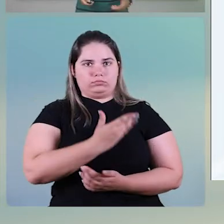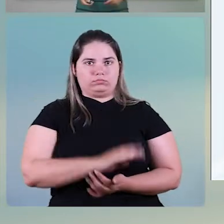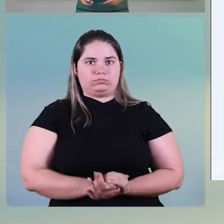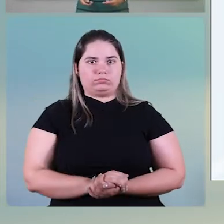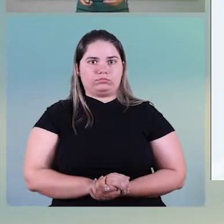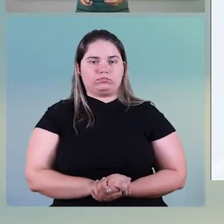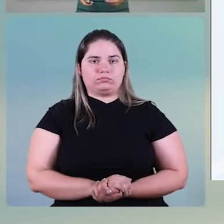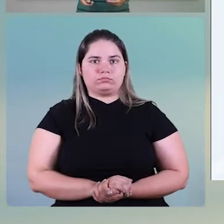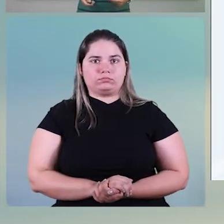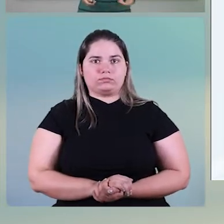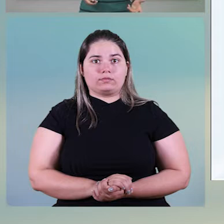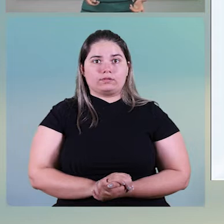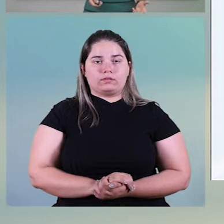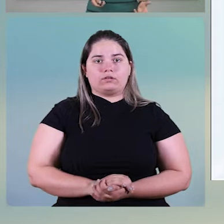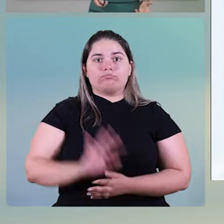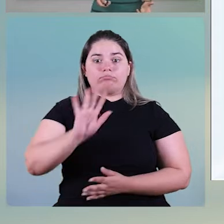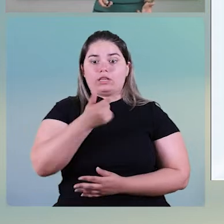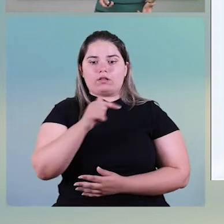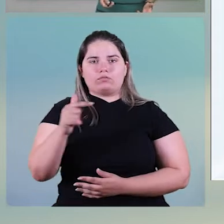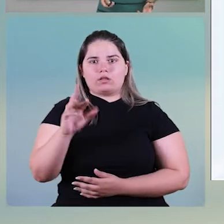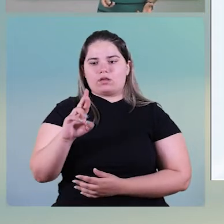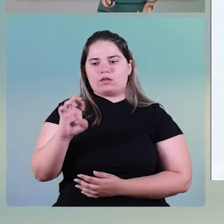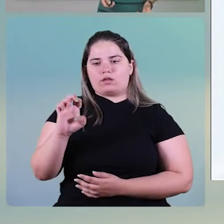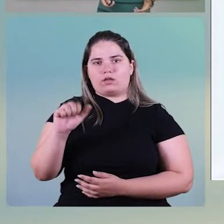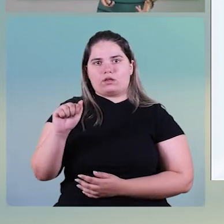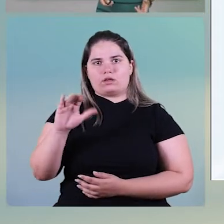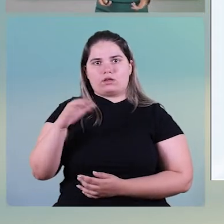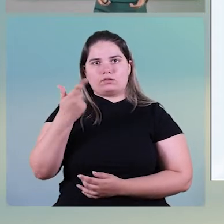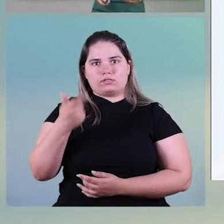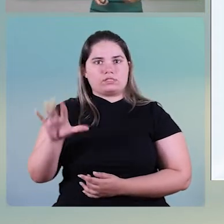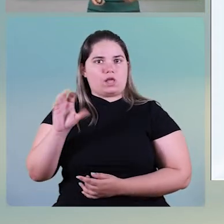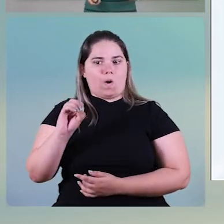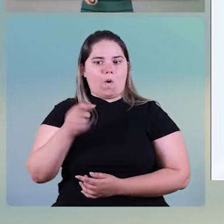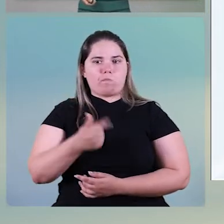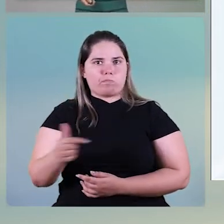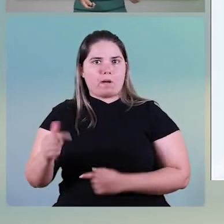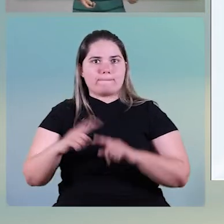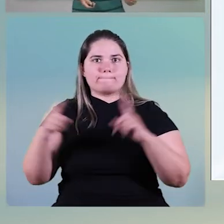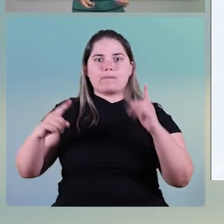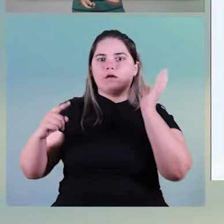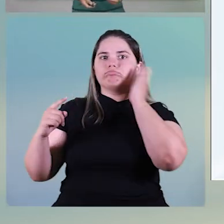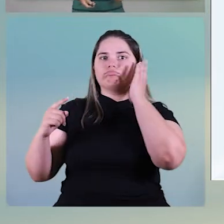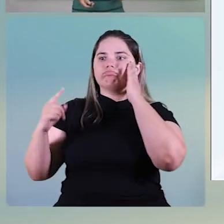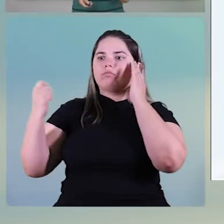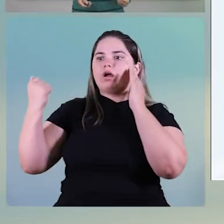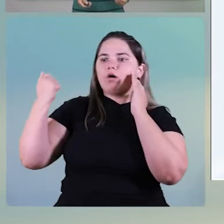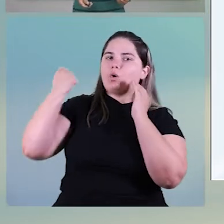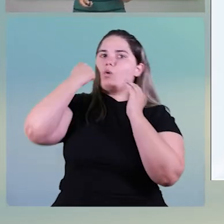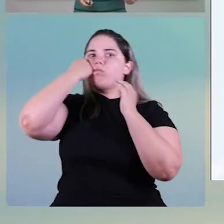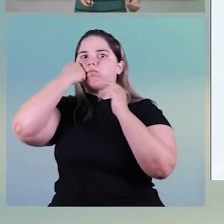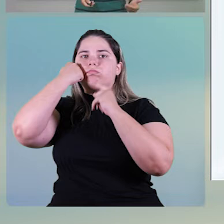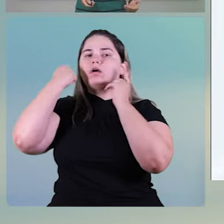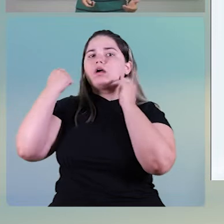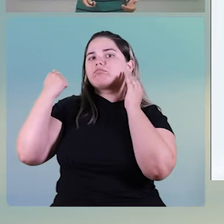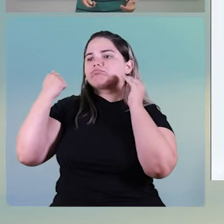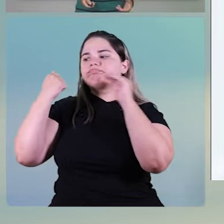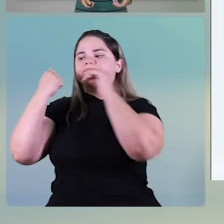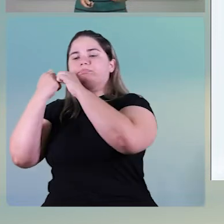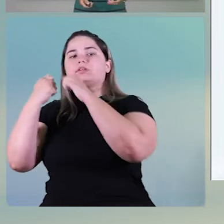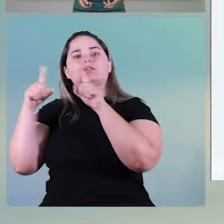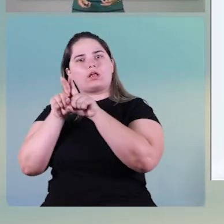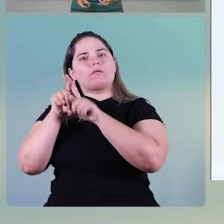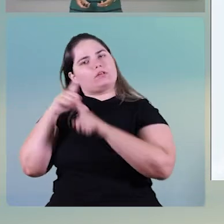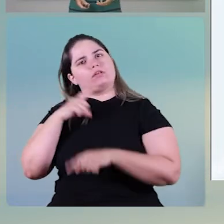mesmo sem exercer uma reação, a cabeça do oponente também aplica uma força no punho do boxeador.